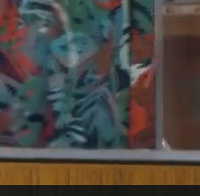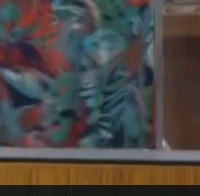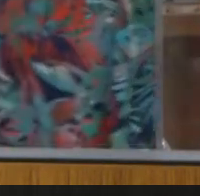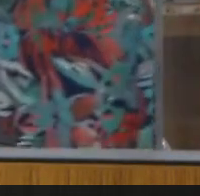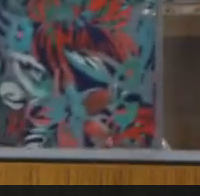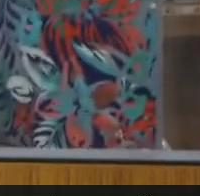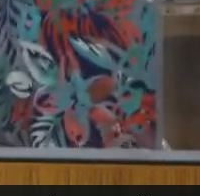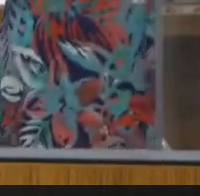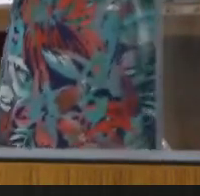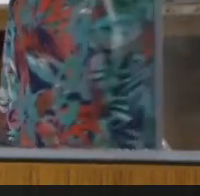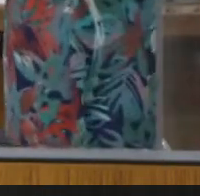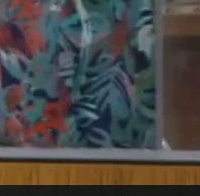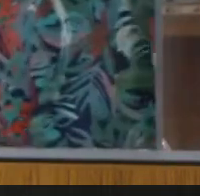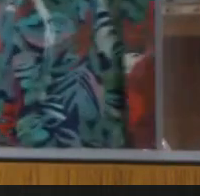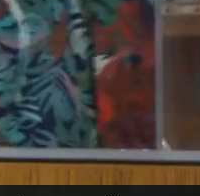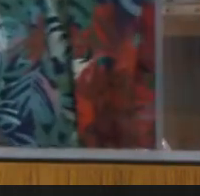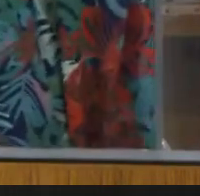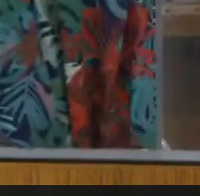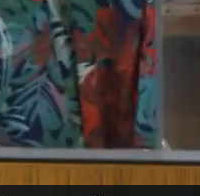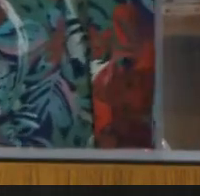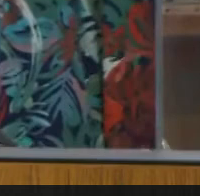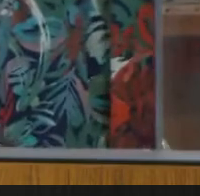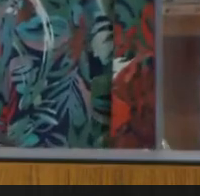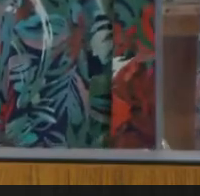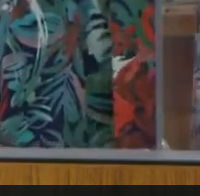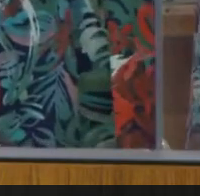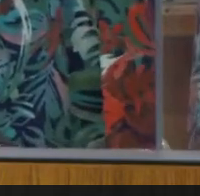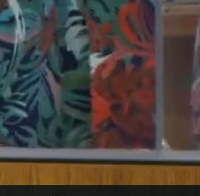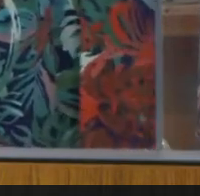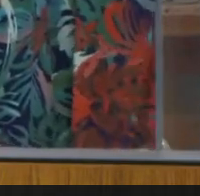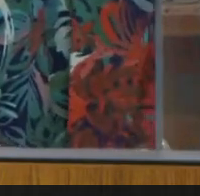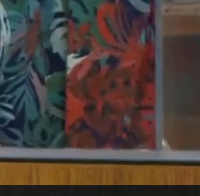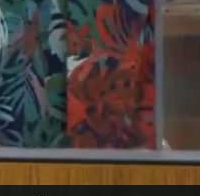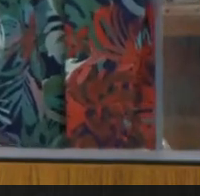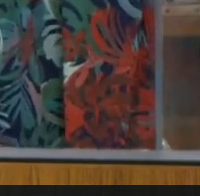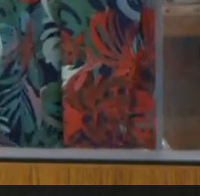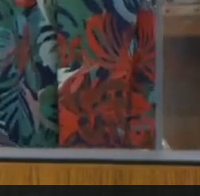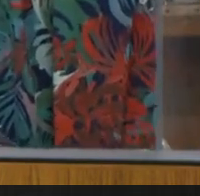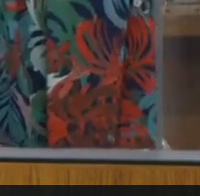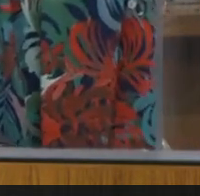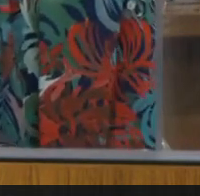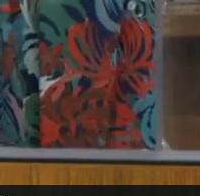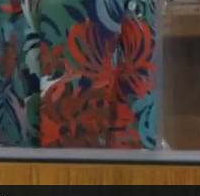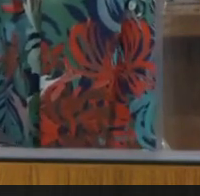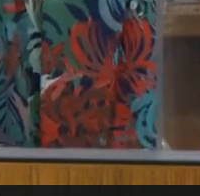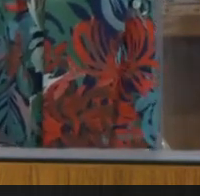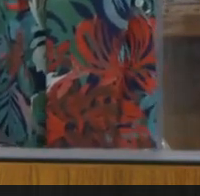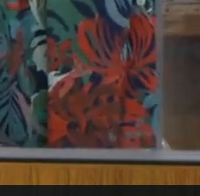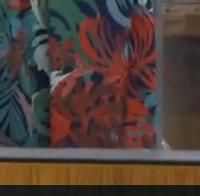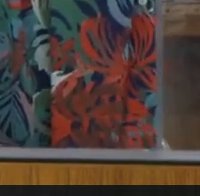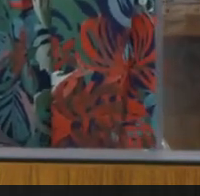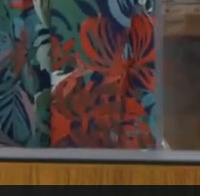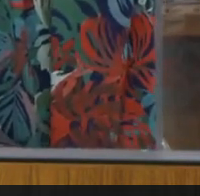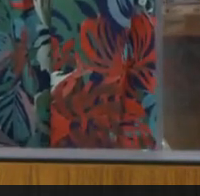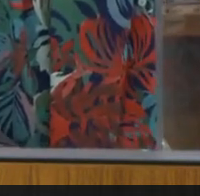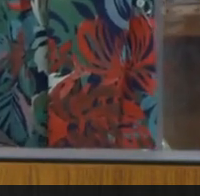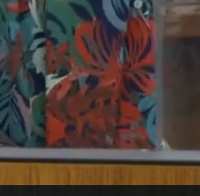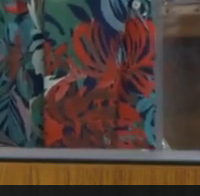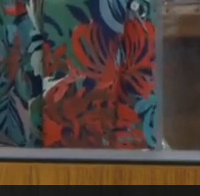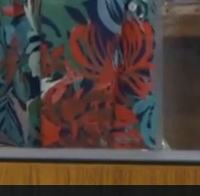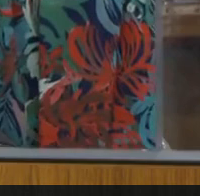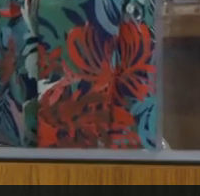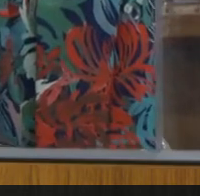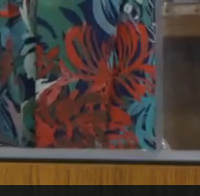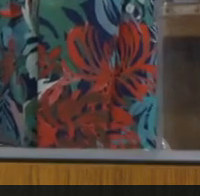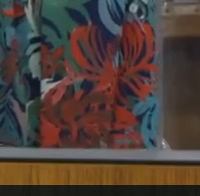Av 21 de segundo turno altera o parágrafo único I do artigo 1º da lei